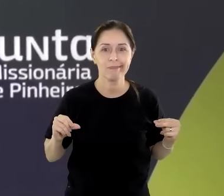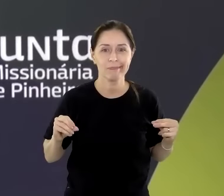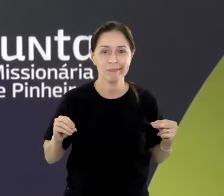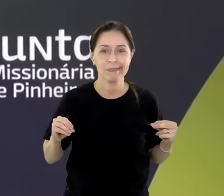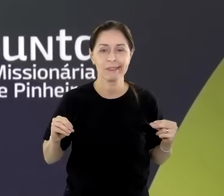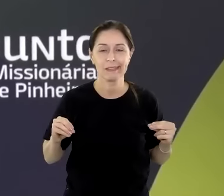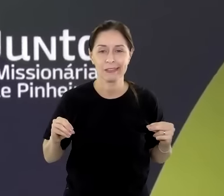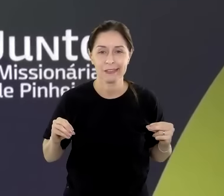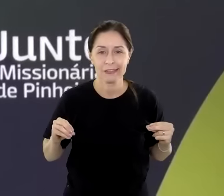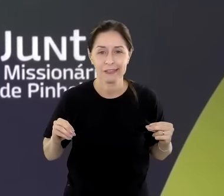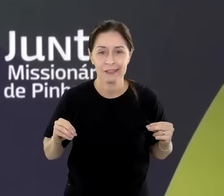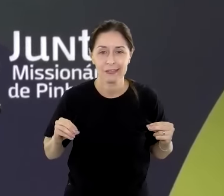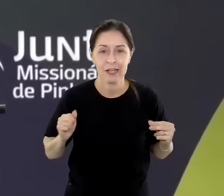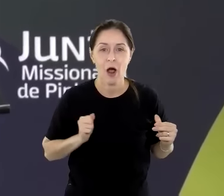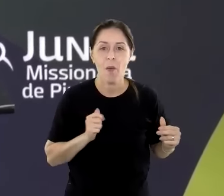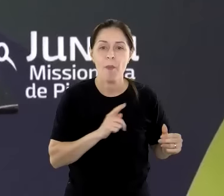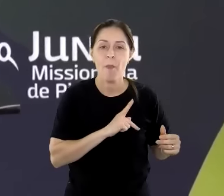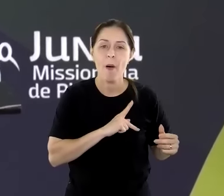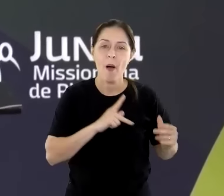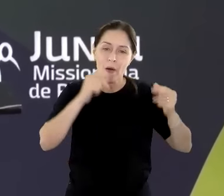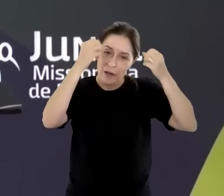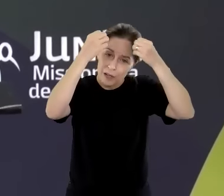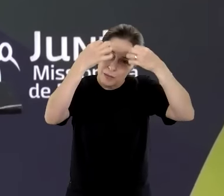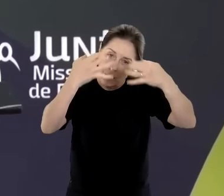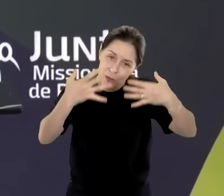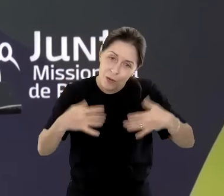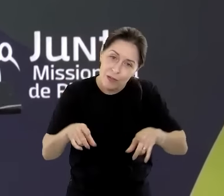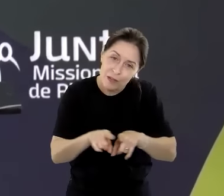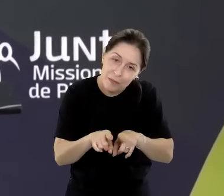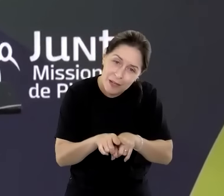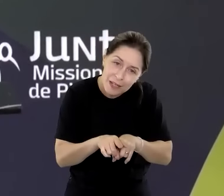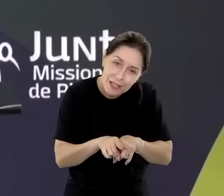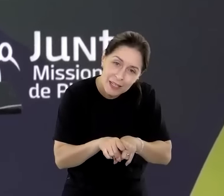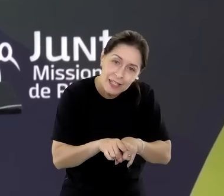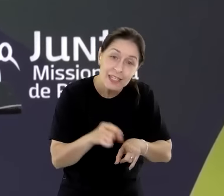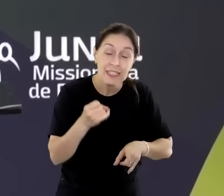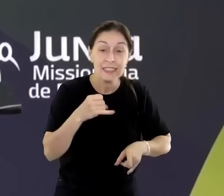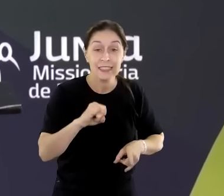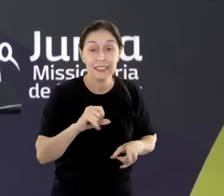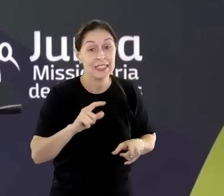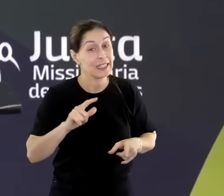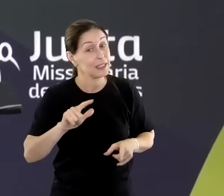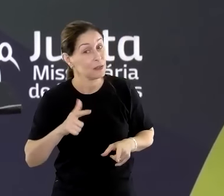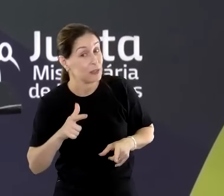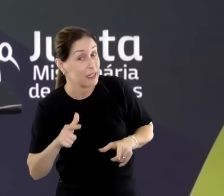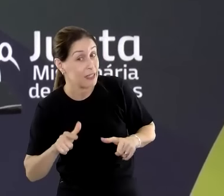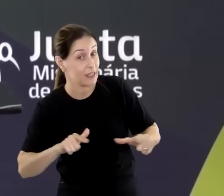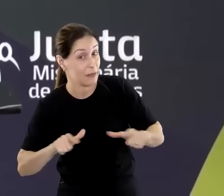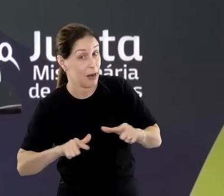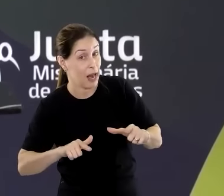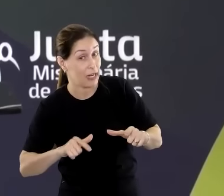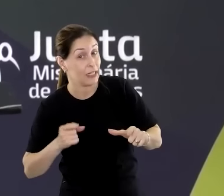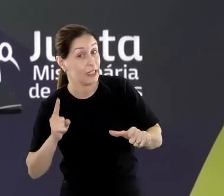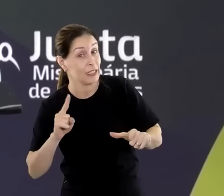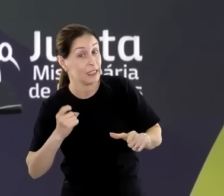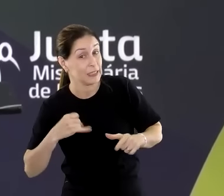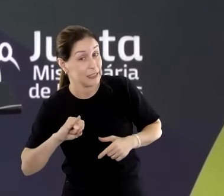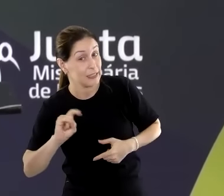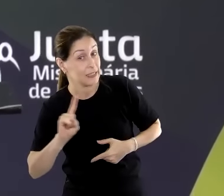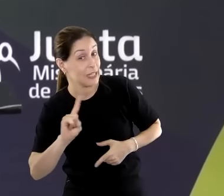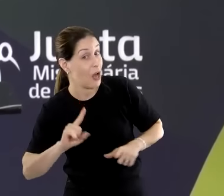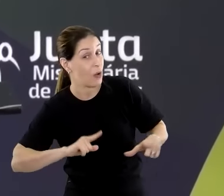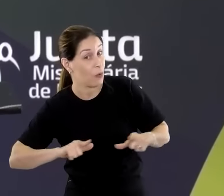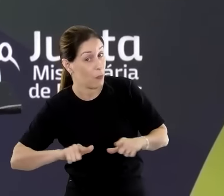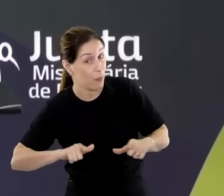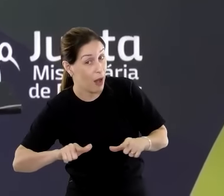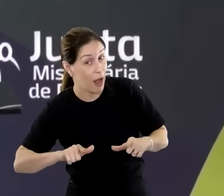Paulo diz assim: quem não quiser trabalhar, também não coma. Porque tem gente dizendo: não, eu sou ansioso, não, e cruza os